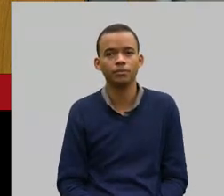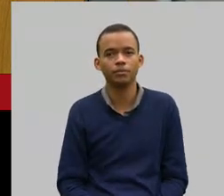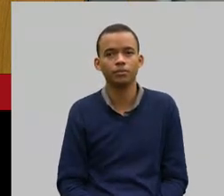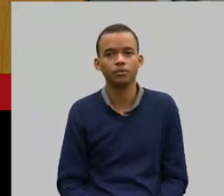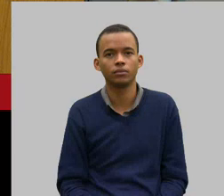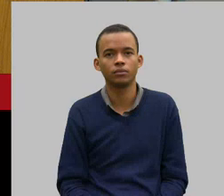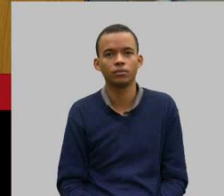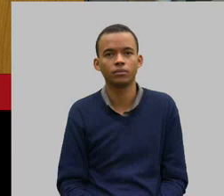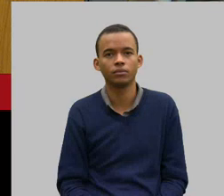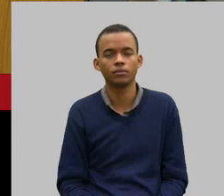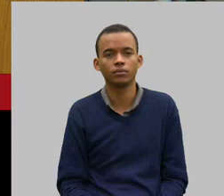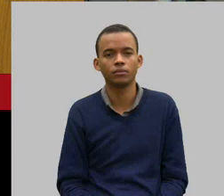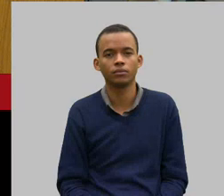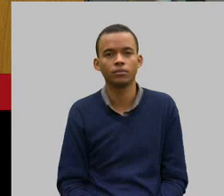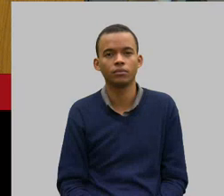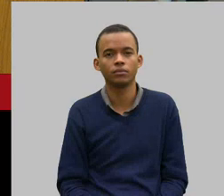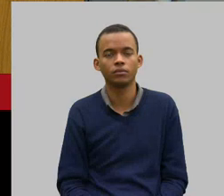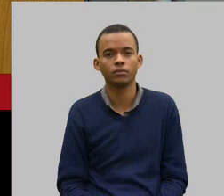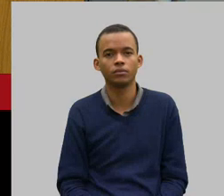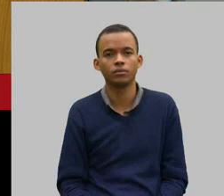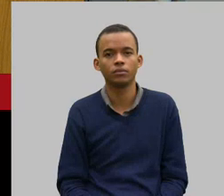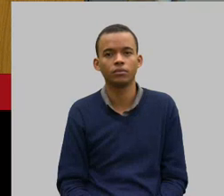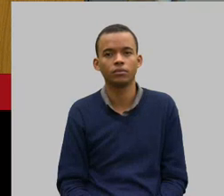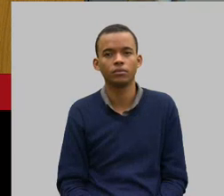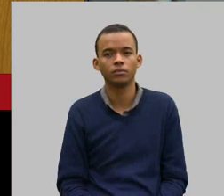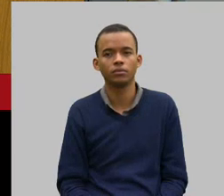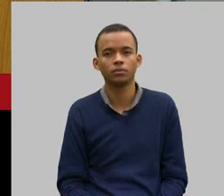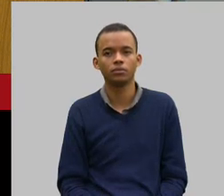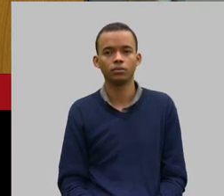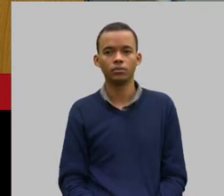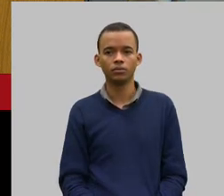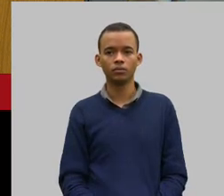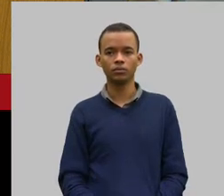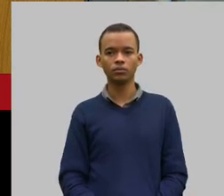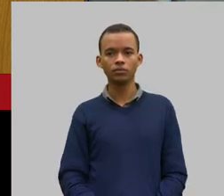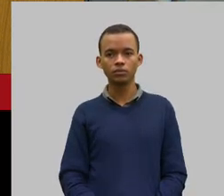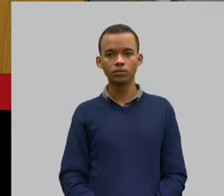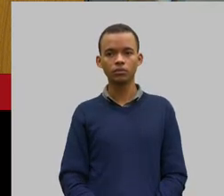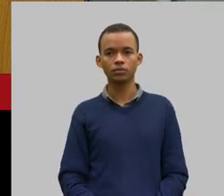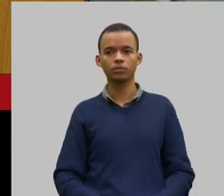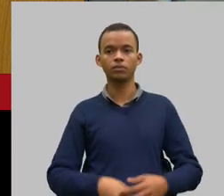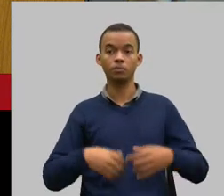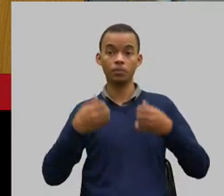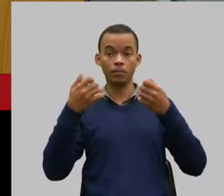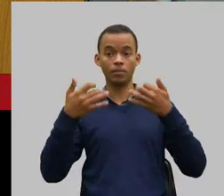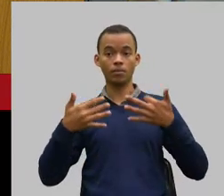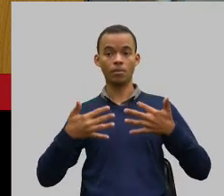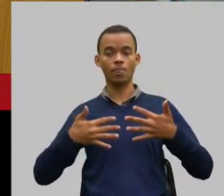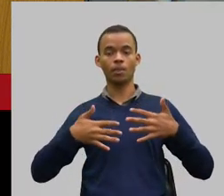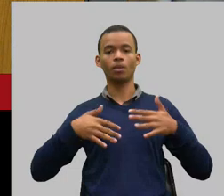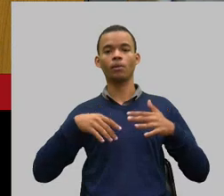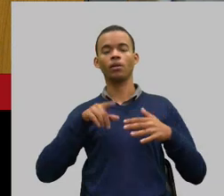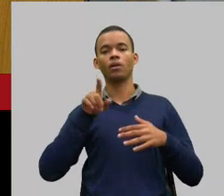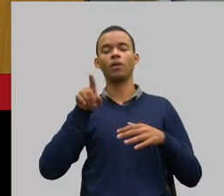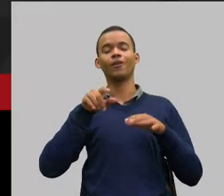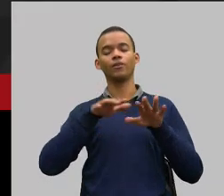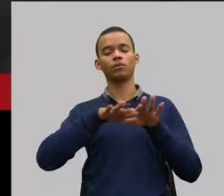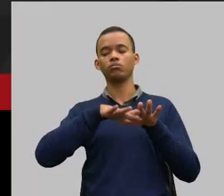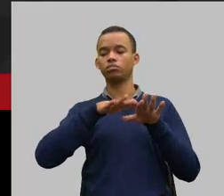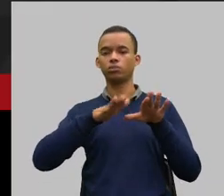no que tange ao nosso nosso Vale do lítio Lembrando